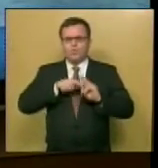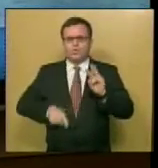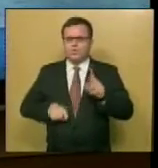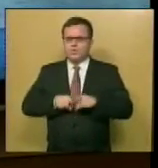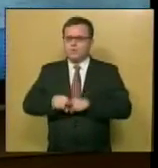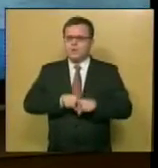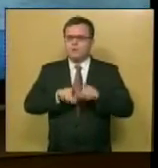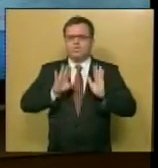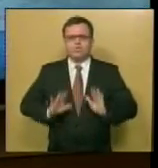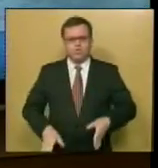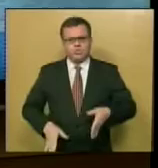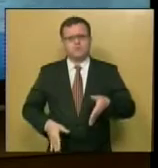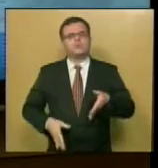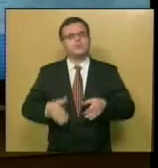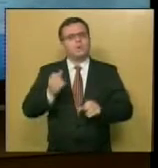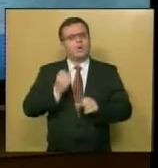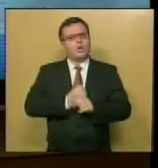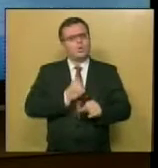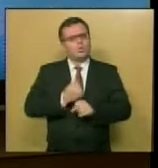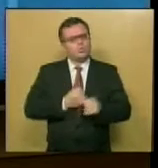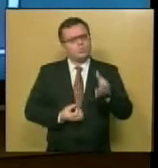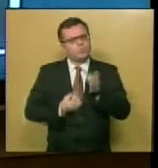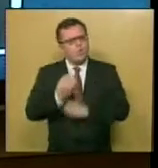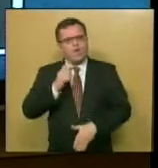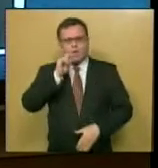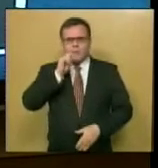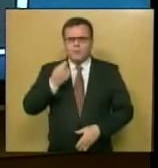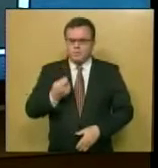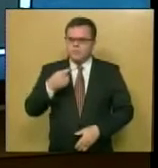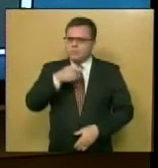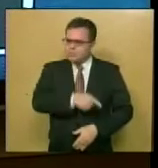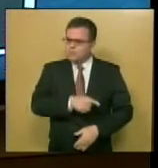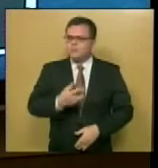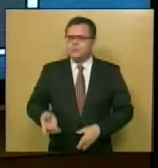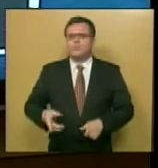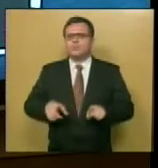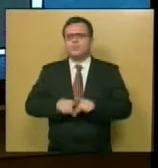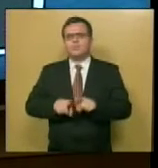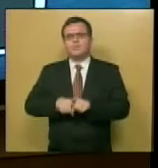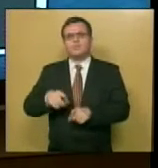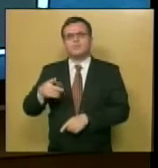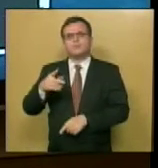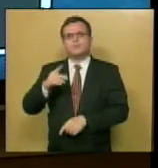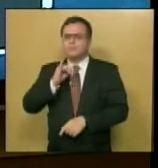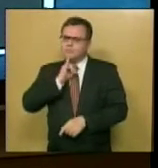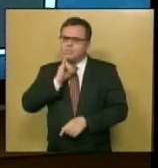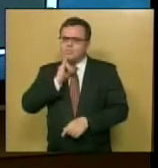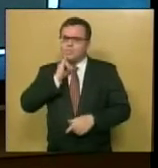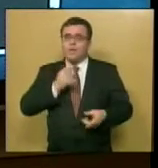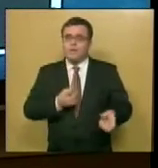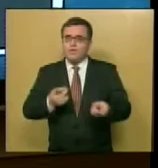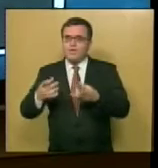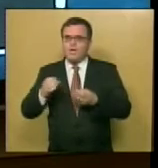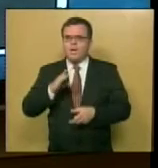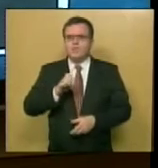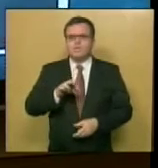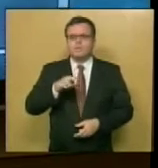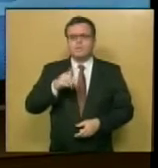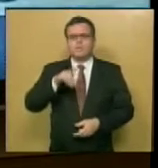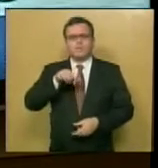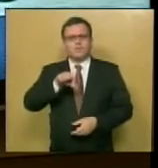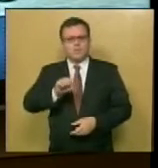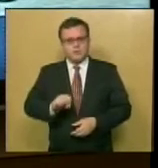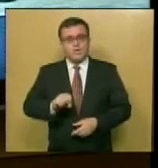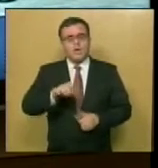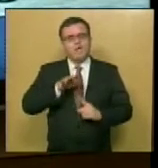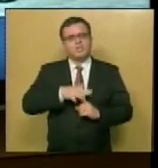padaria em Ribeirópolis e depois em Itabaiana. Euclides também vendia farinha e cereais na Feira de Itabaiana, que